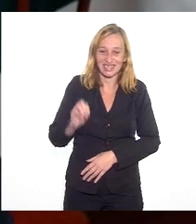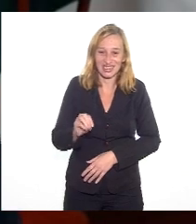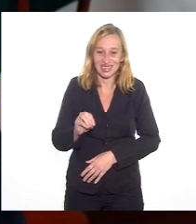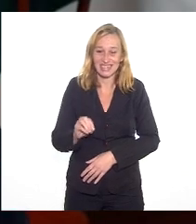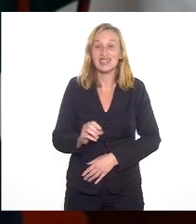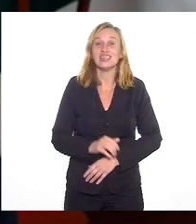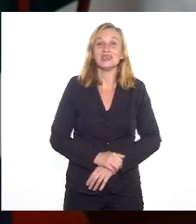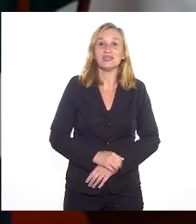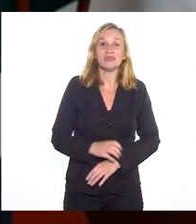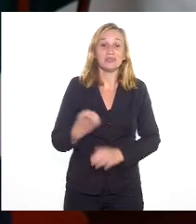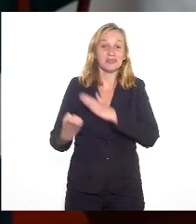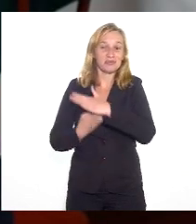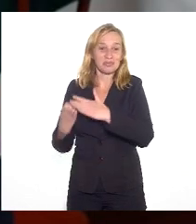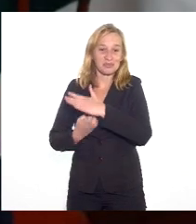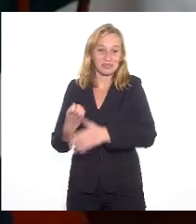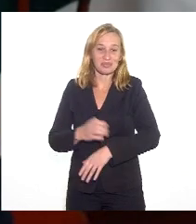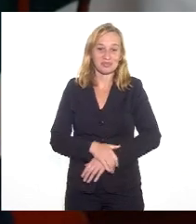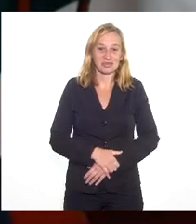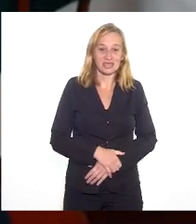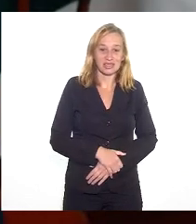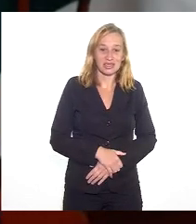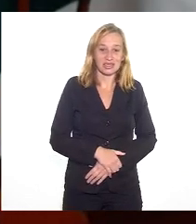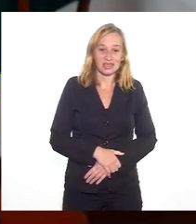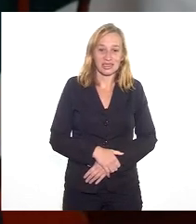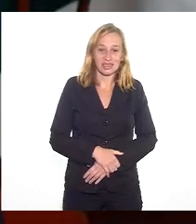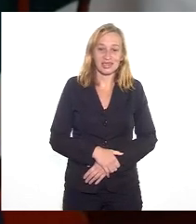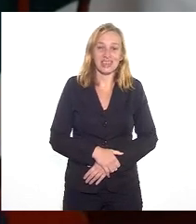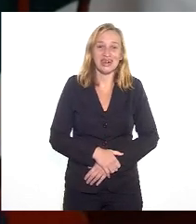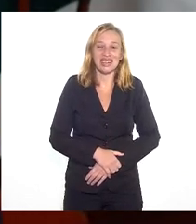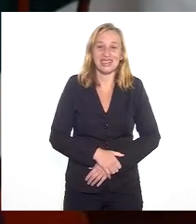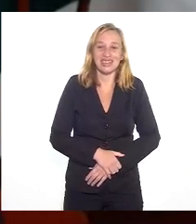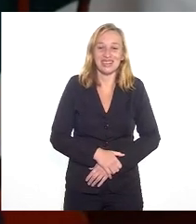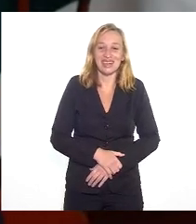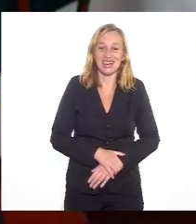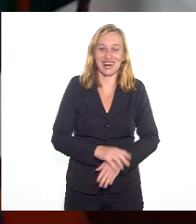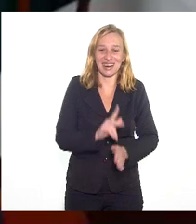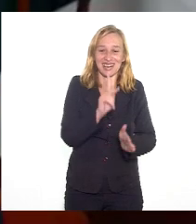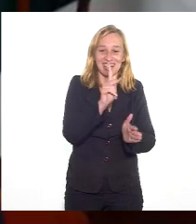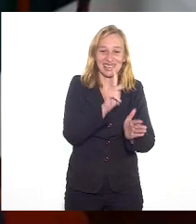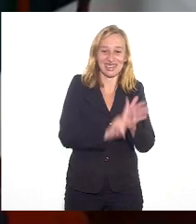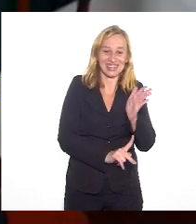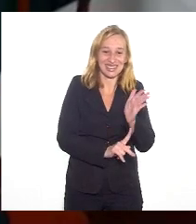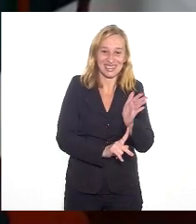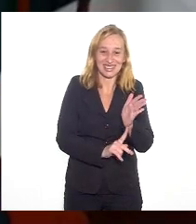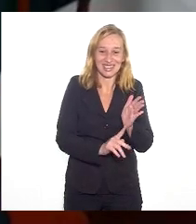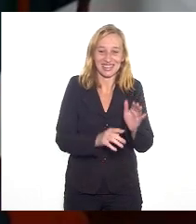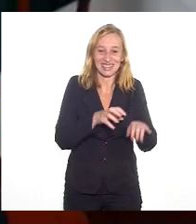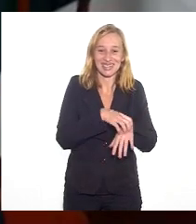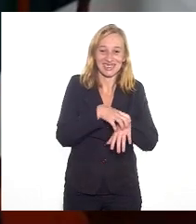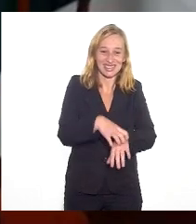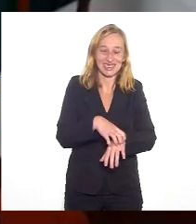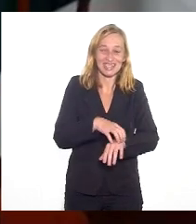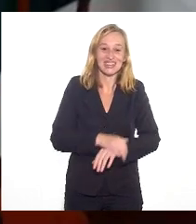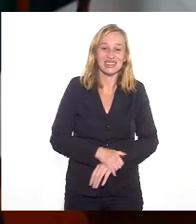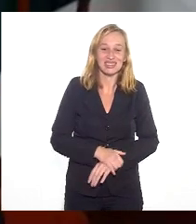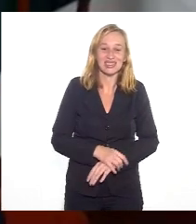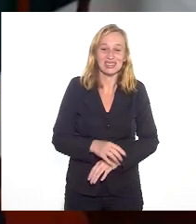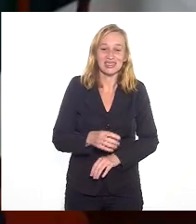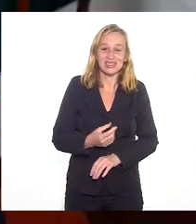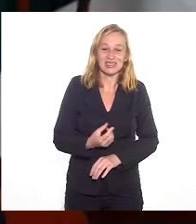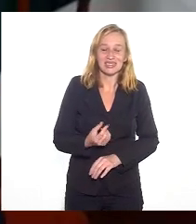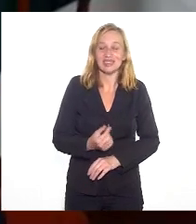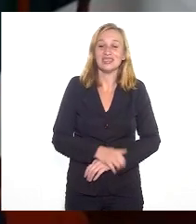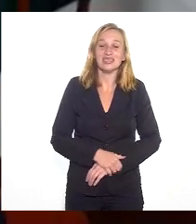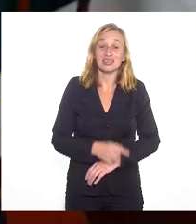as empresas de transporte rodoviário e para as empresas de ônibus. A gente aqui muito vê se batendo